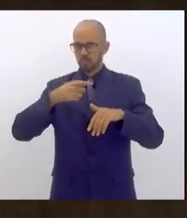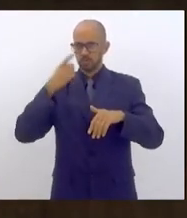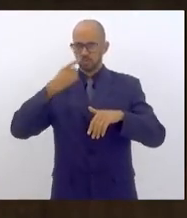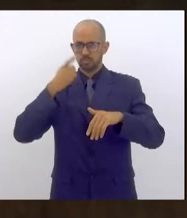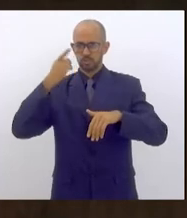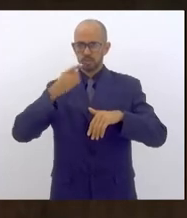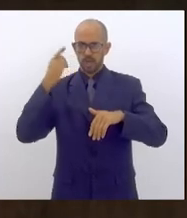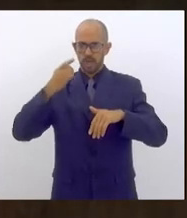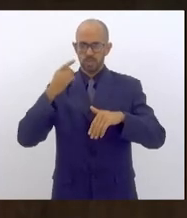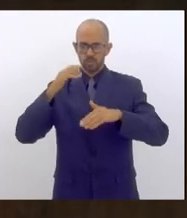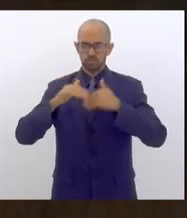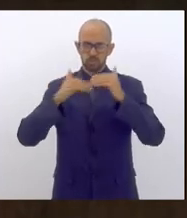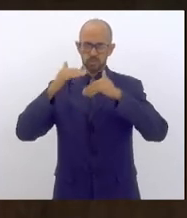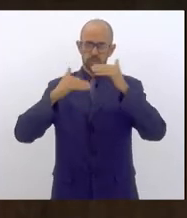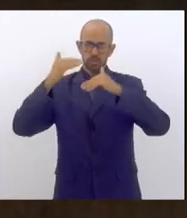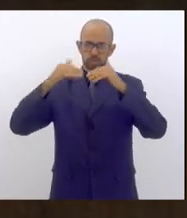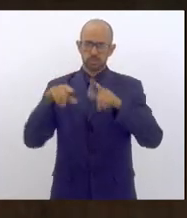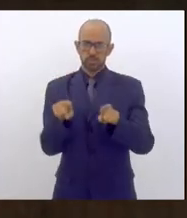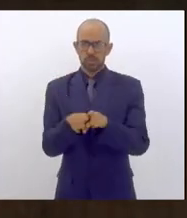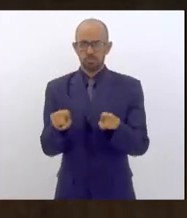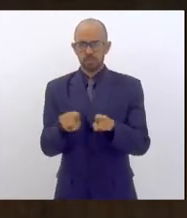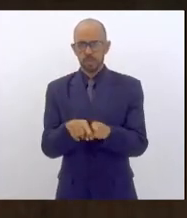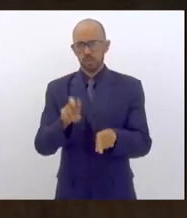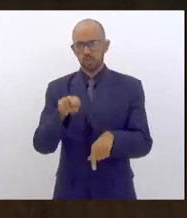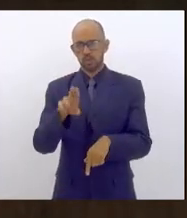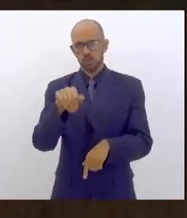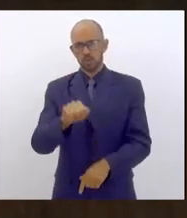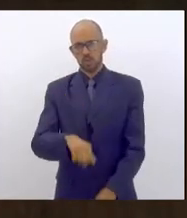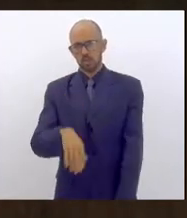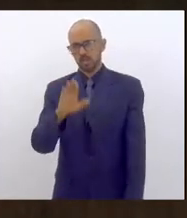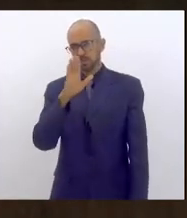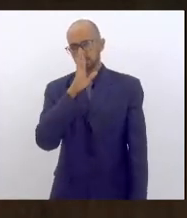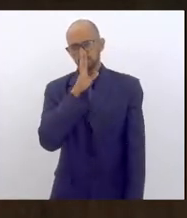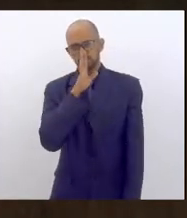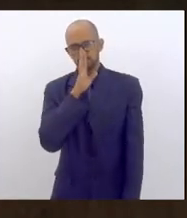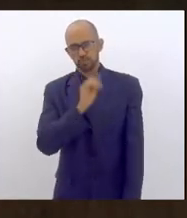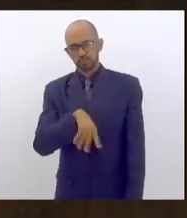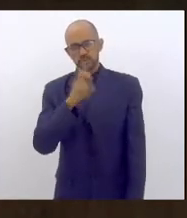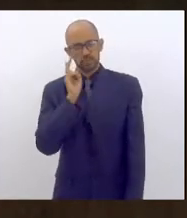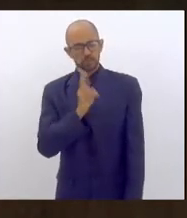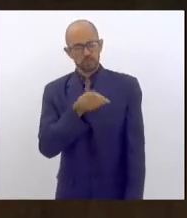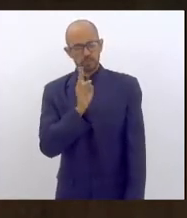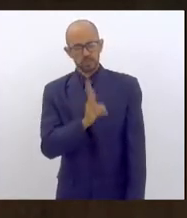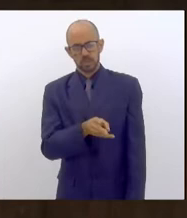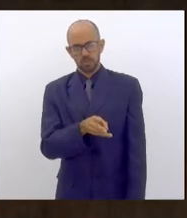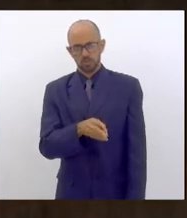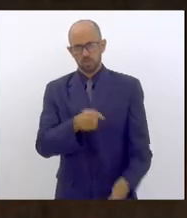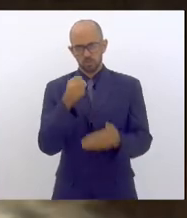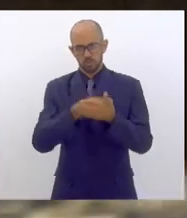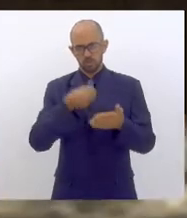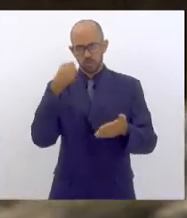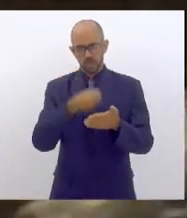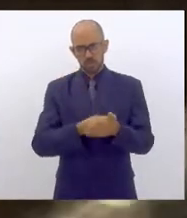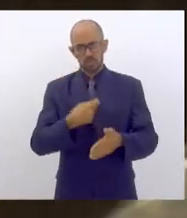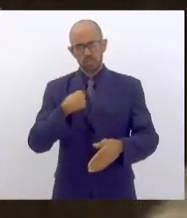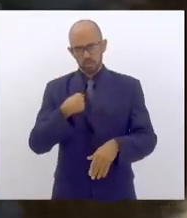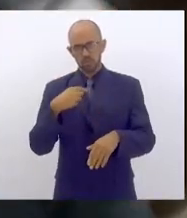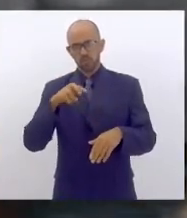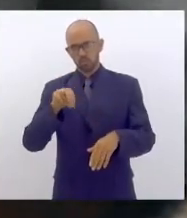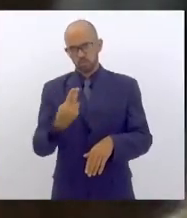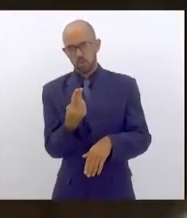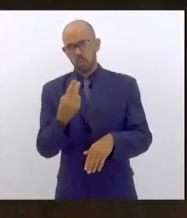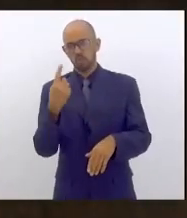deputados progressistas, que nunca se calaram, que sempre defenderam, e eu quero me incluir entre esses